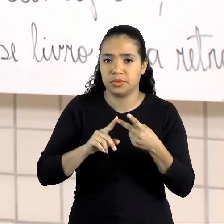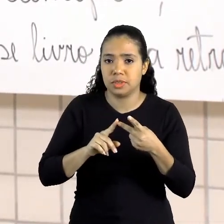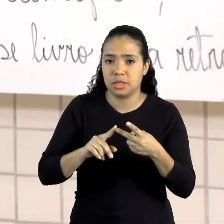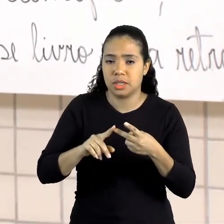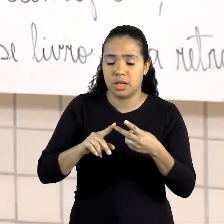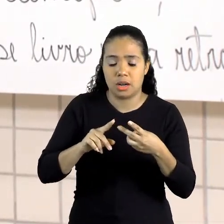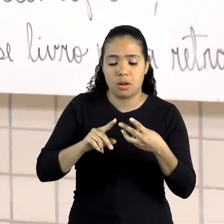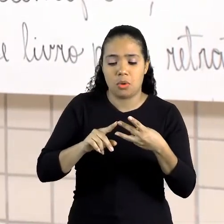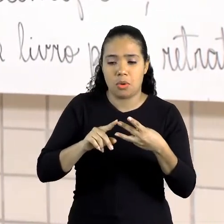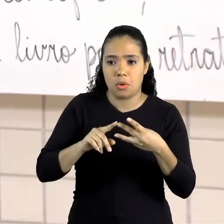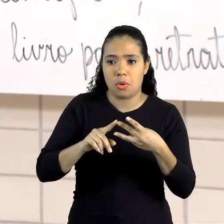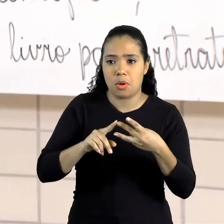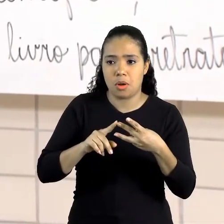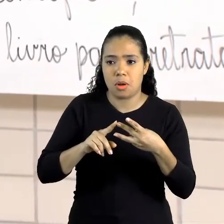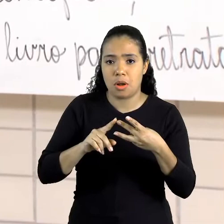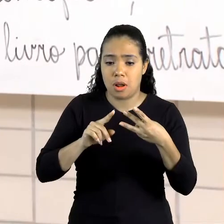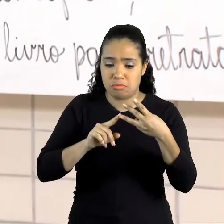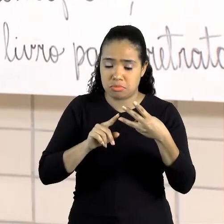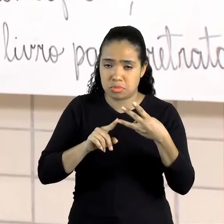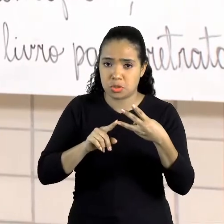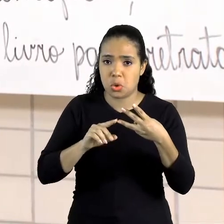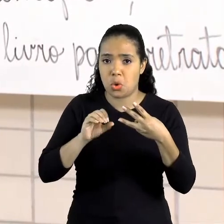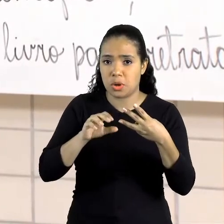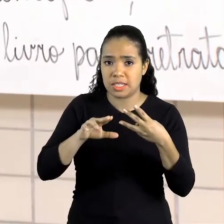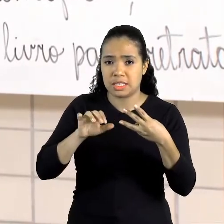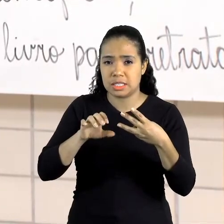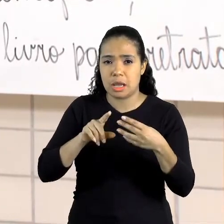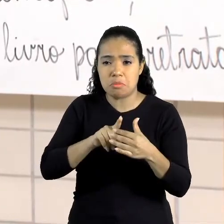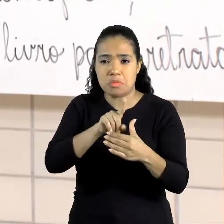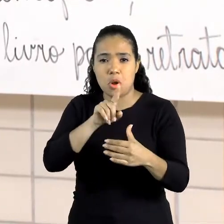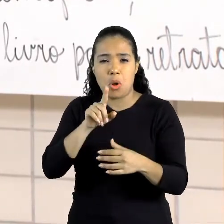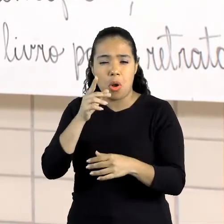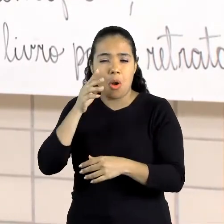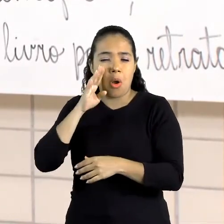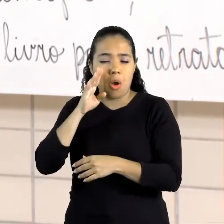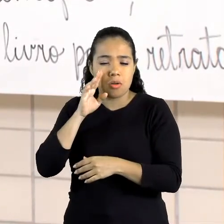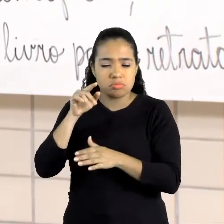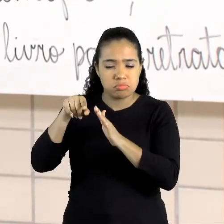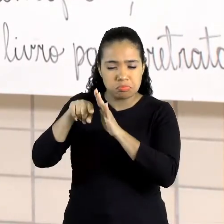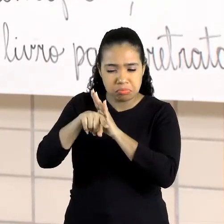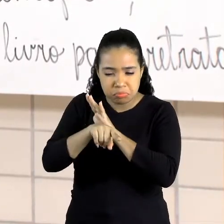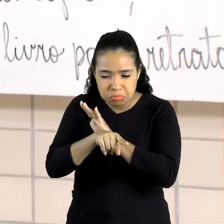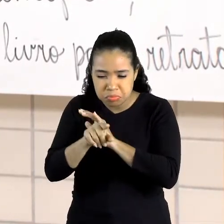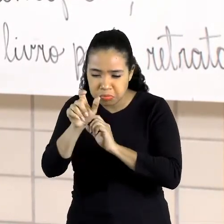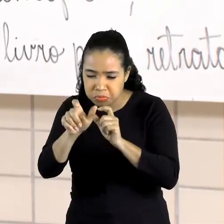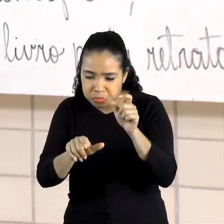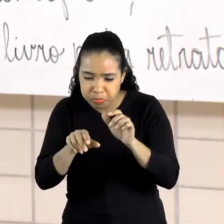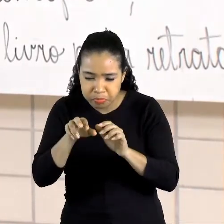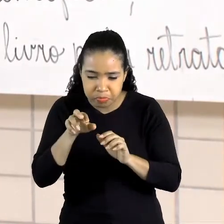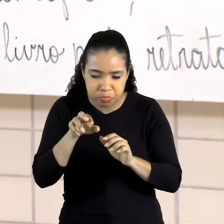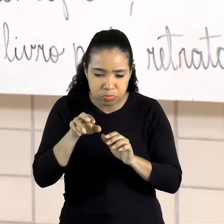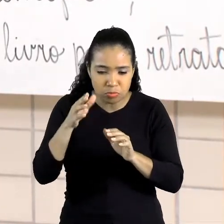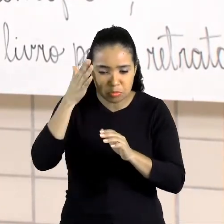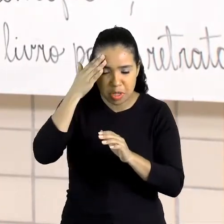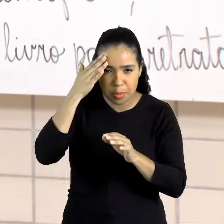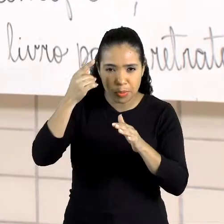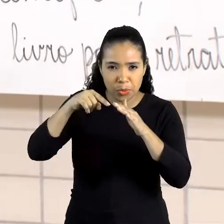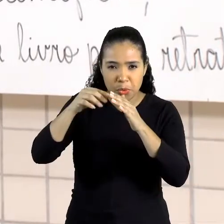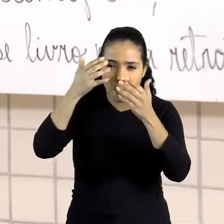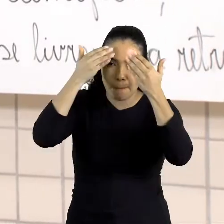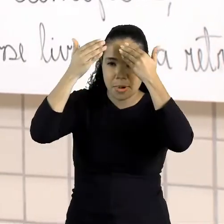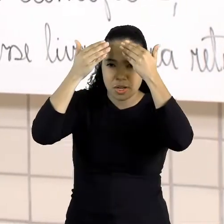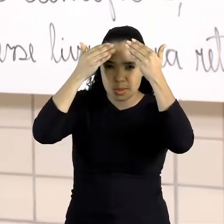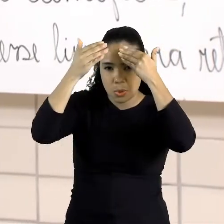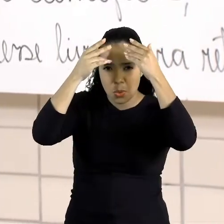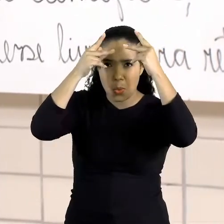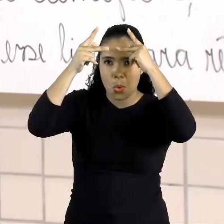narrador onisciente, ele revela conhecer profundamente seus personagens, os aspectos psicológicos,